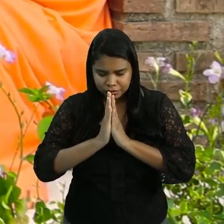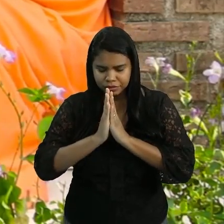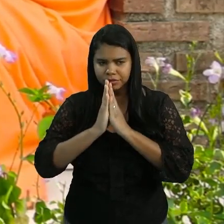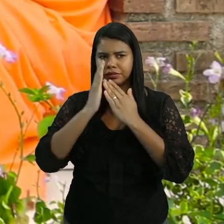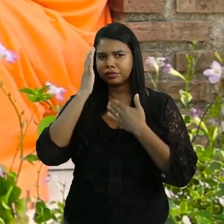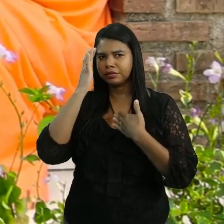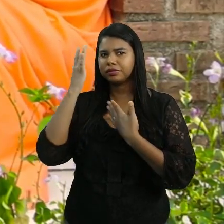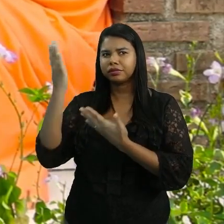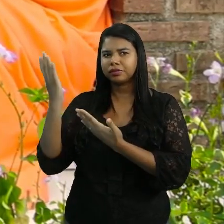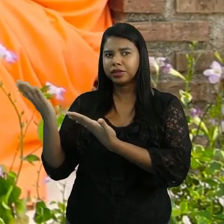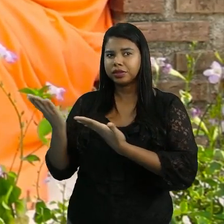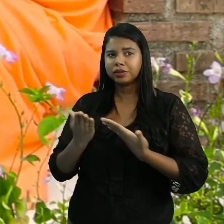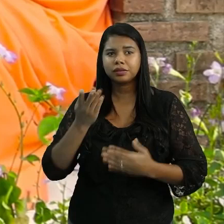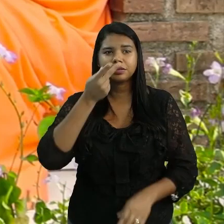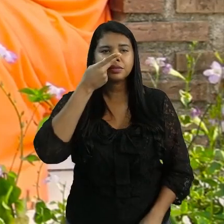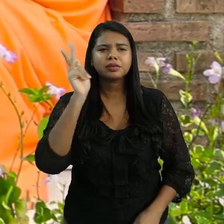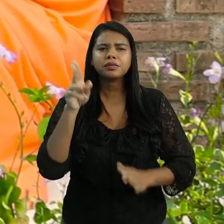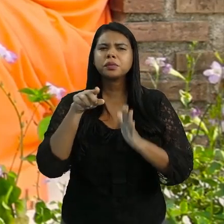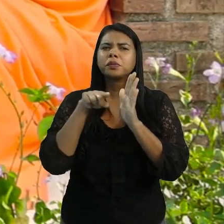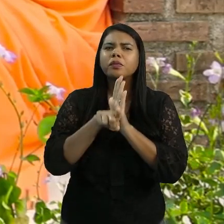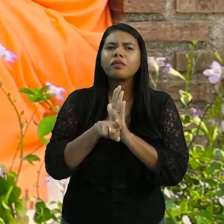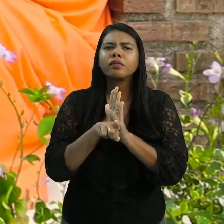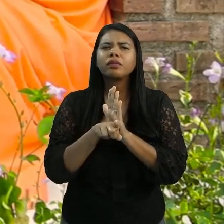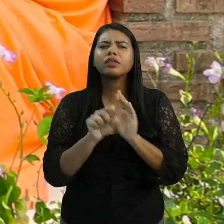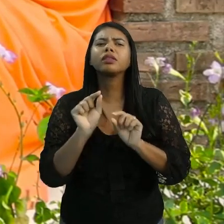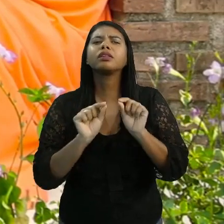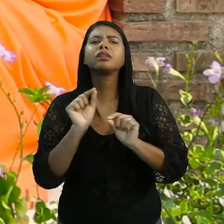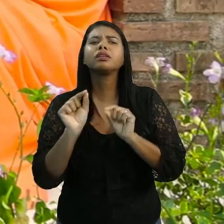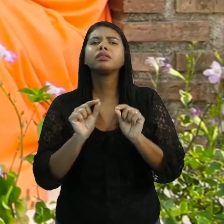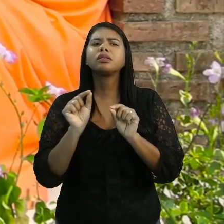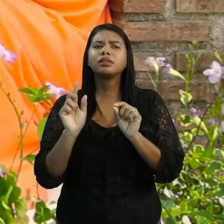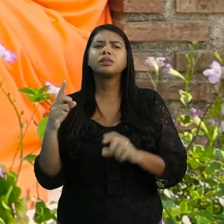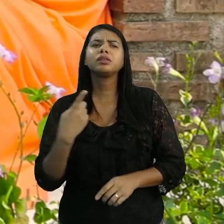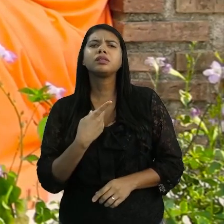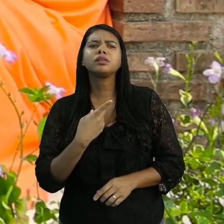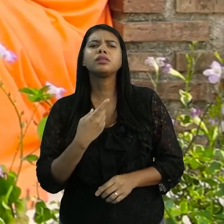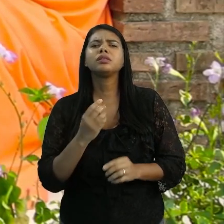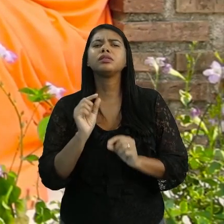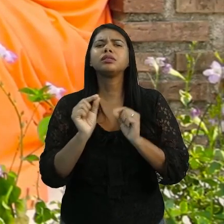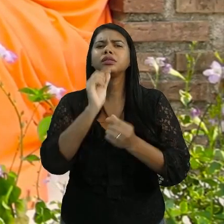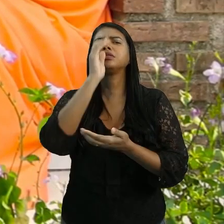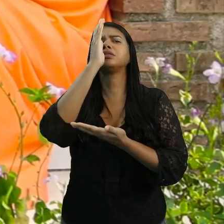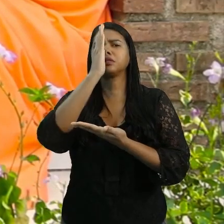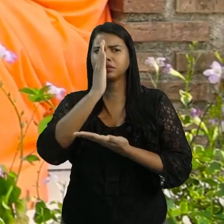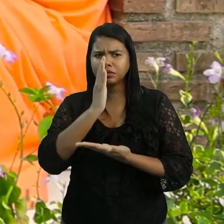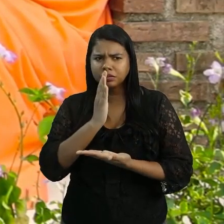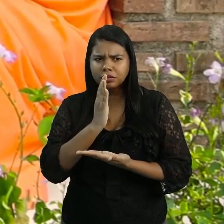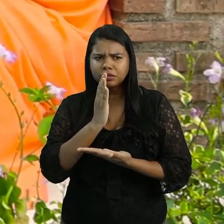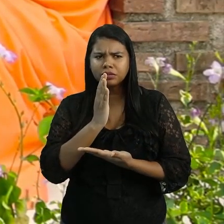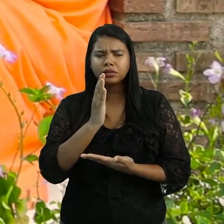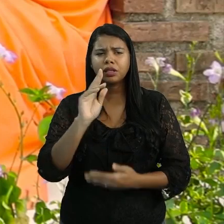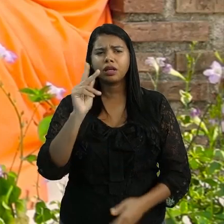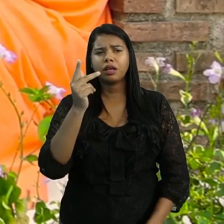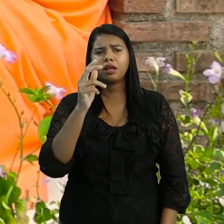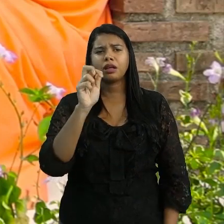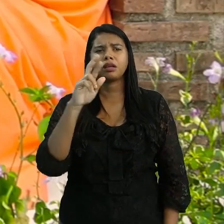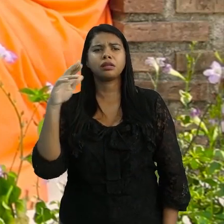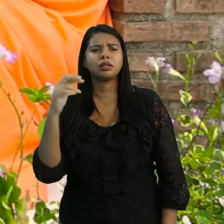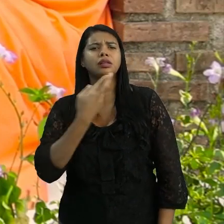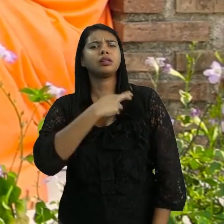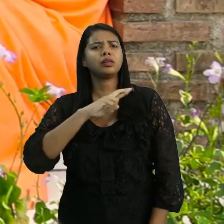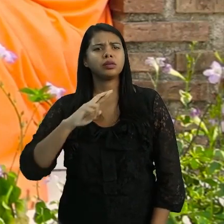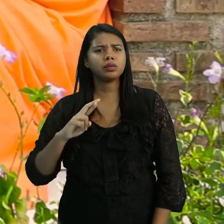Pessoal, estamos aqui no Educa Pé na Estrada e vem junto comigo, continuando essa aula maravilhosa, esse momento incrível que a gente está aqui, junto com os Hare